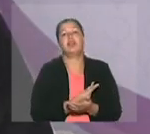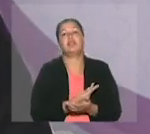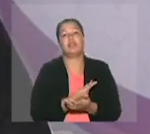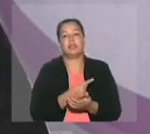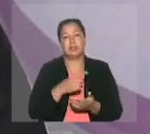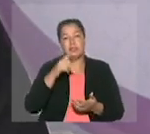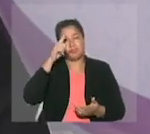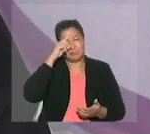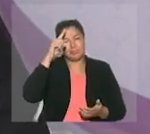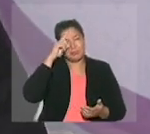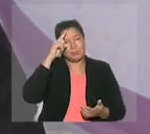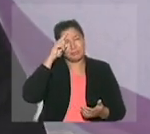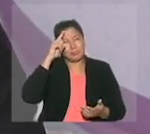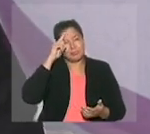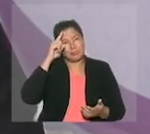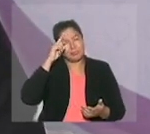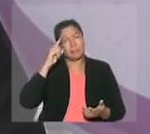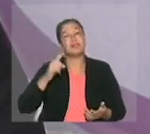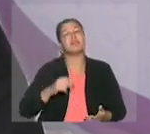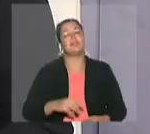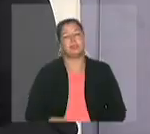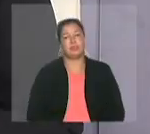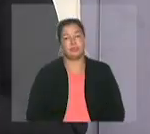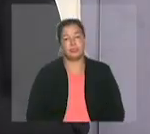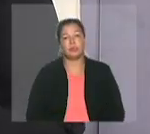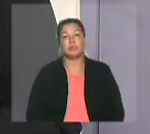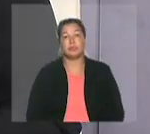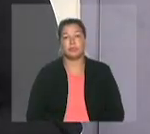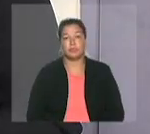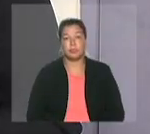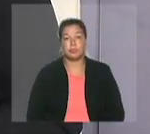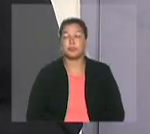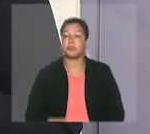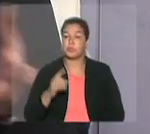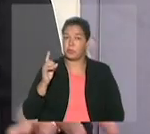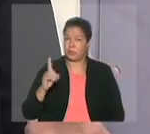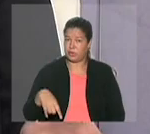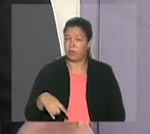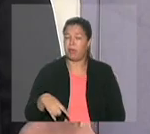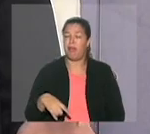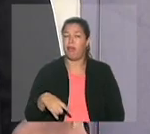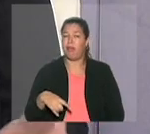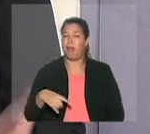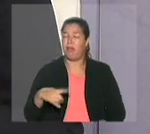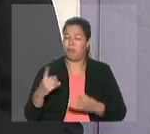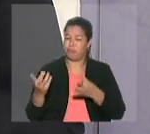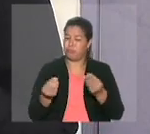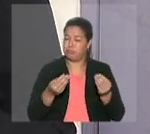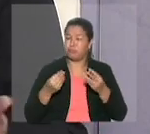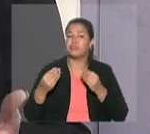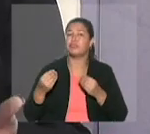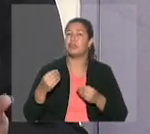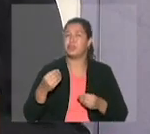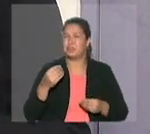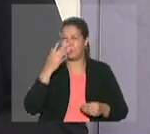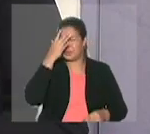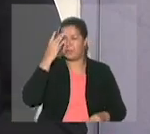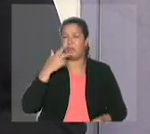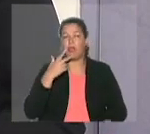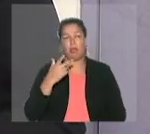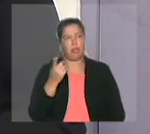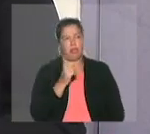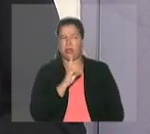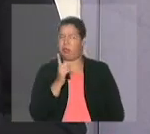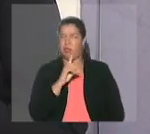em nosso estado, em nossas cidades. Deputada, e apesar de muita gente negar, né, a questão do racismo